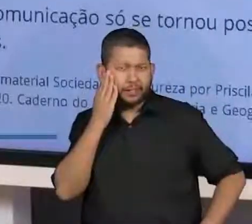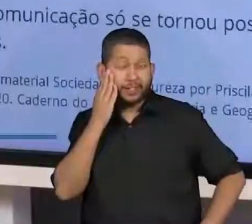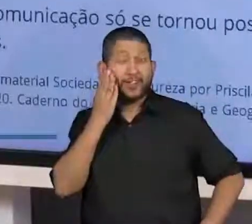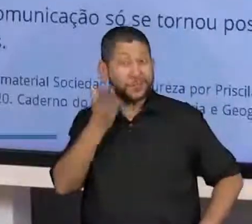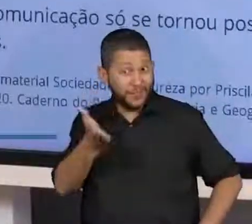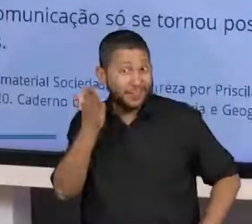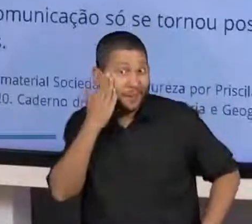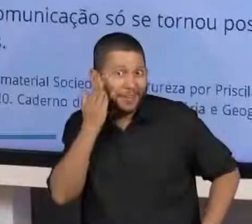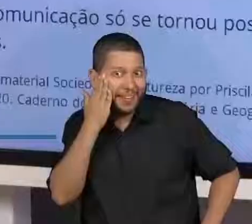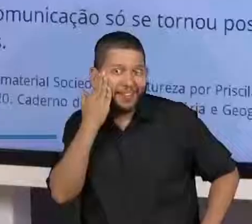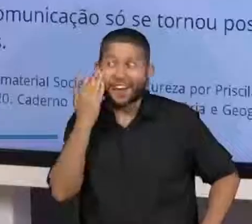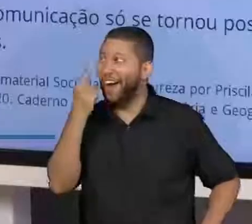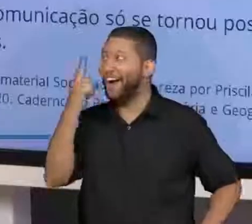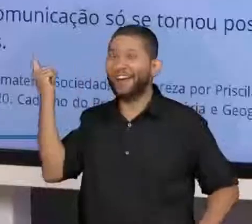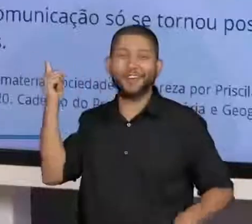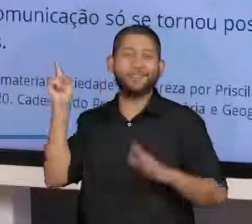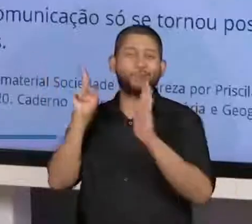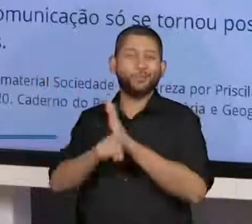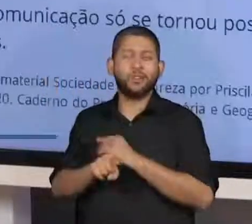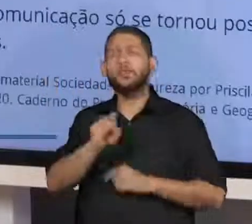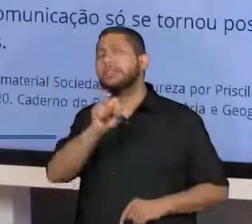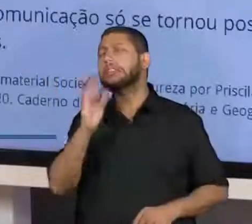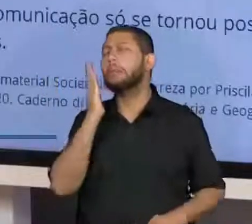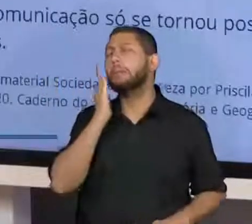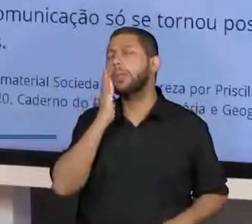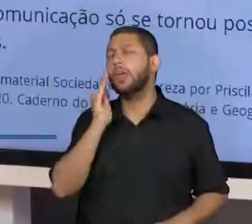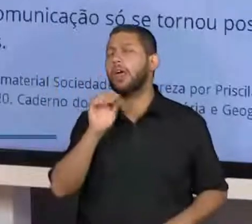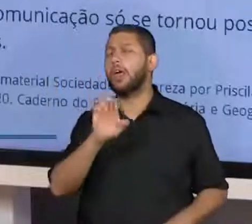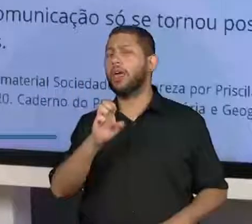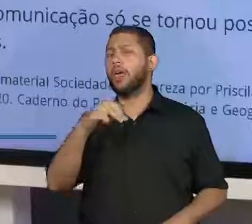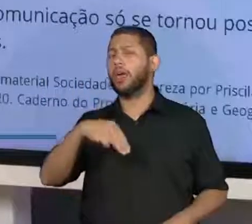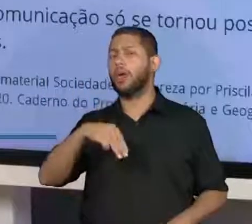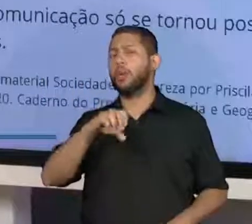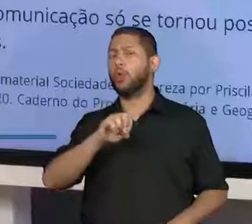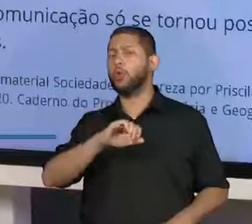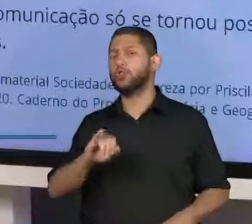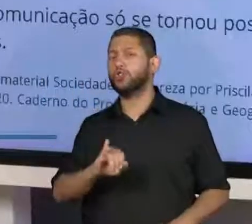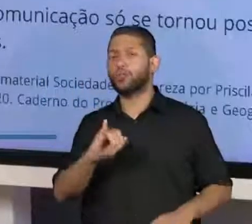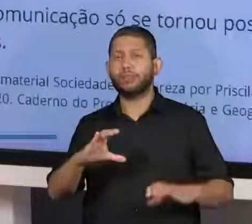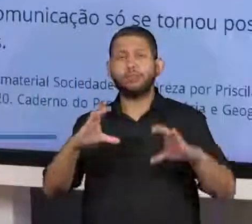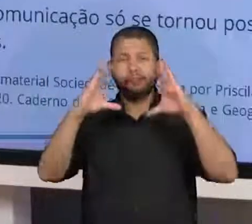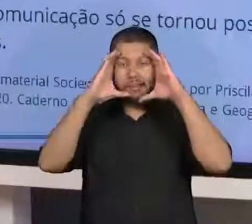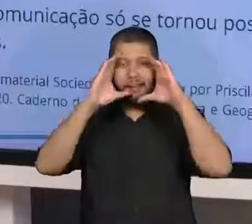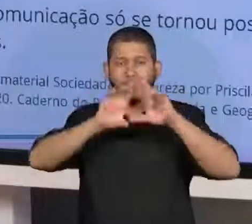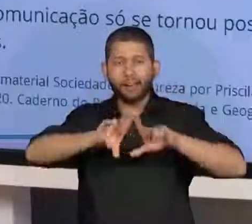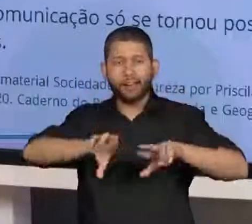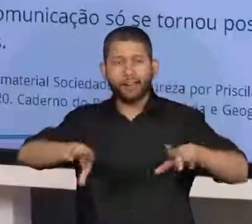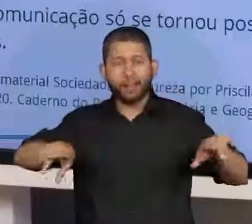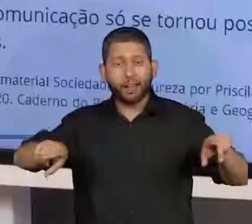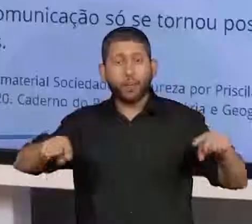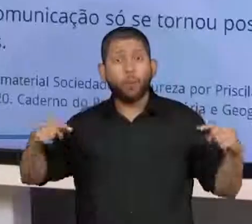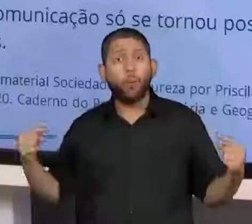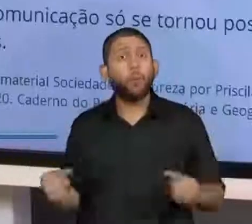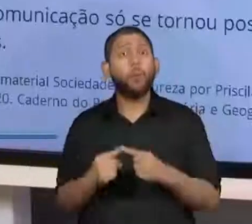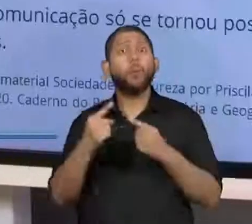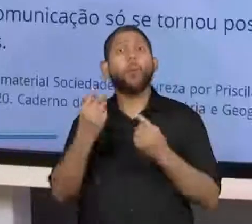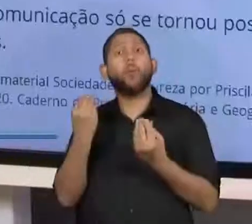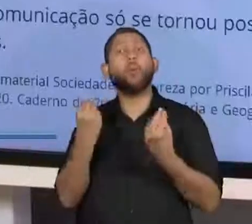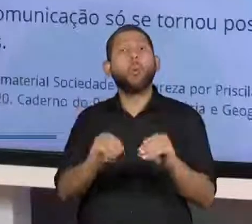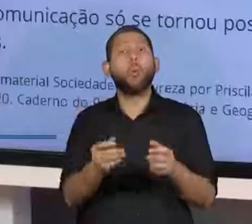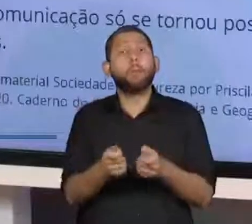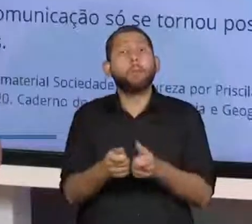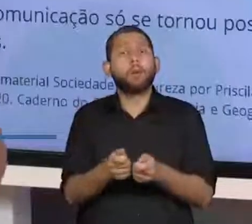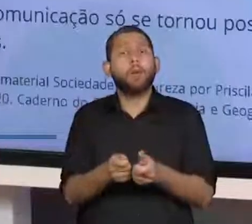Então você sabia que os emojis eram originários do Japão? E olha só, nós podemos fazer